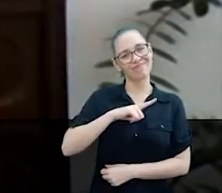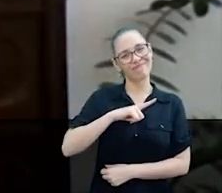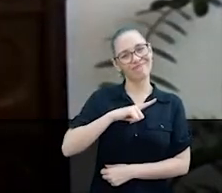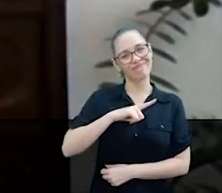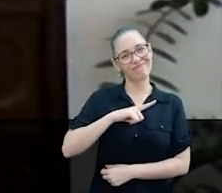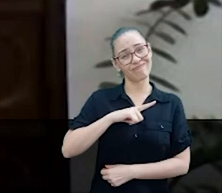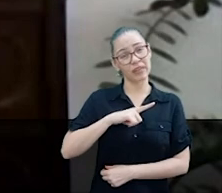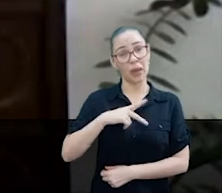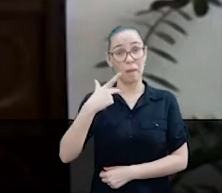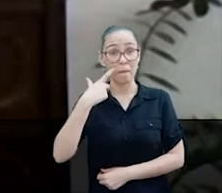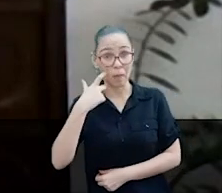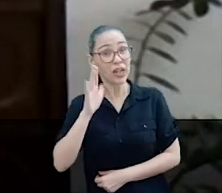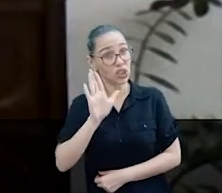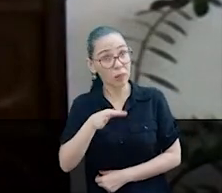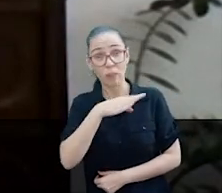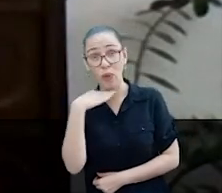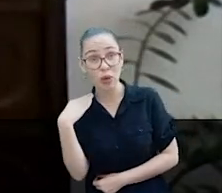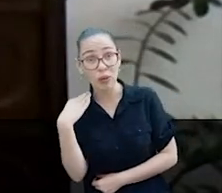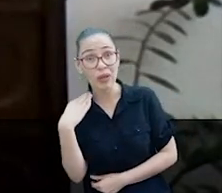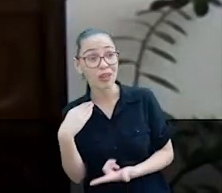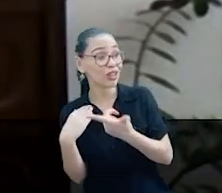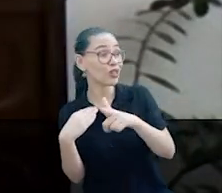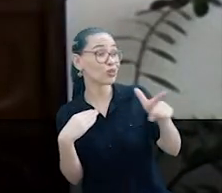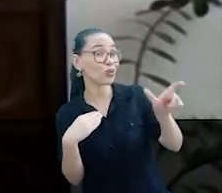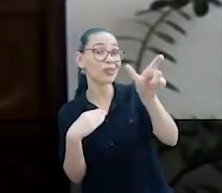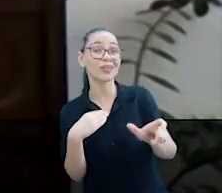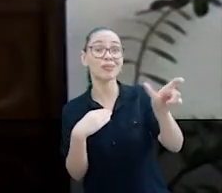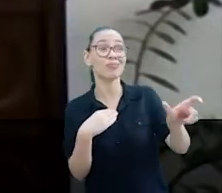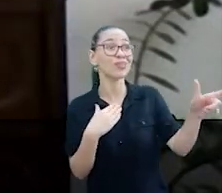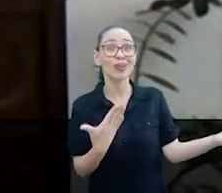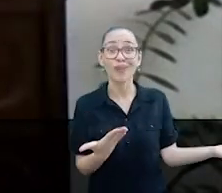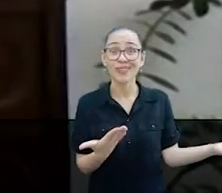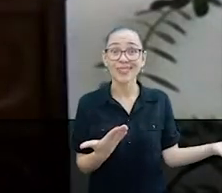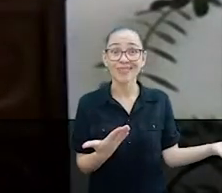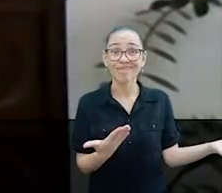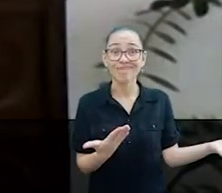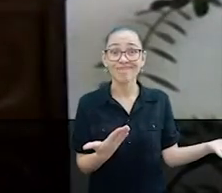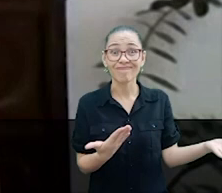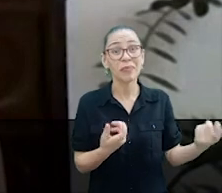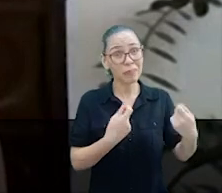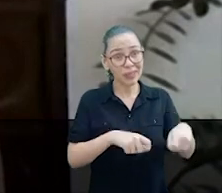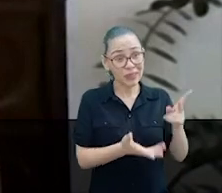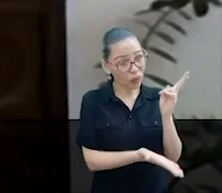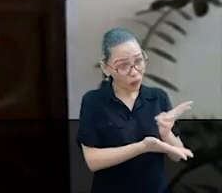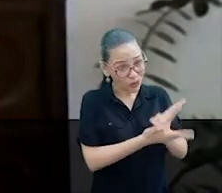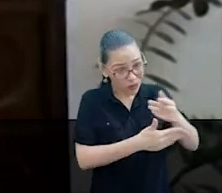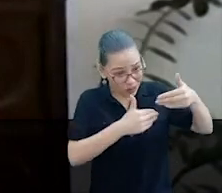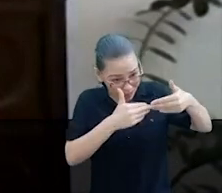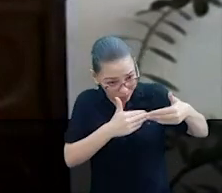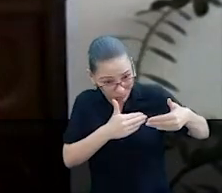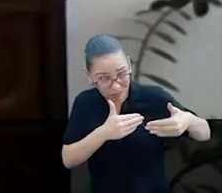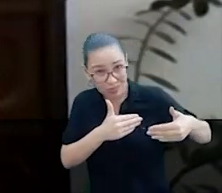vida dessas pessoas. Que a vida do meu pai já foi perdida, mas a vida das outras pessoas